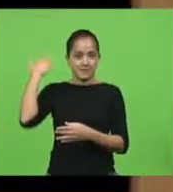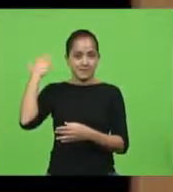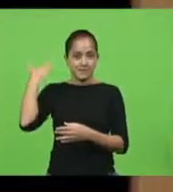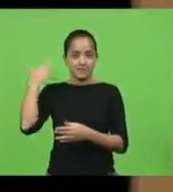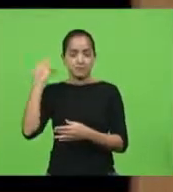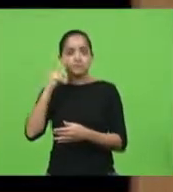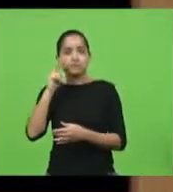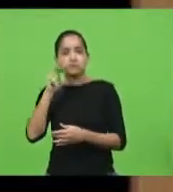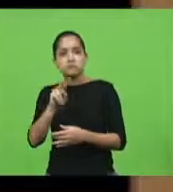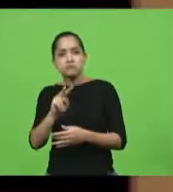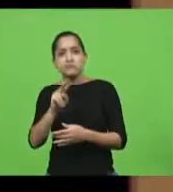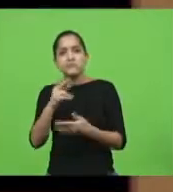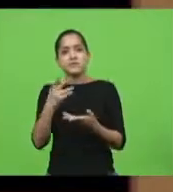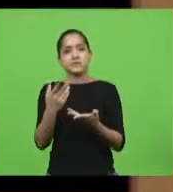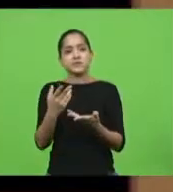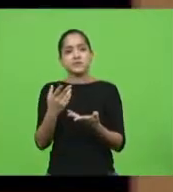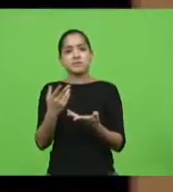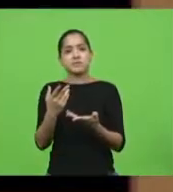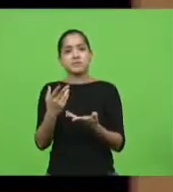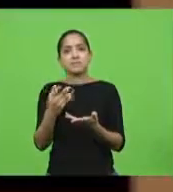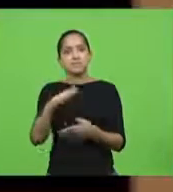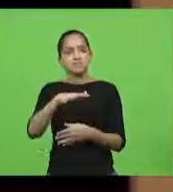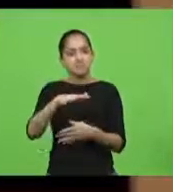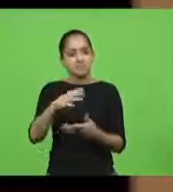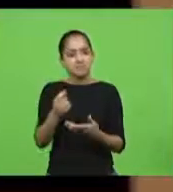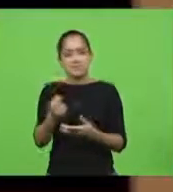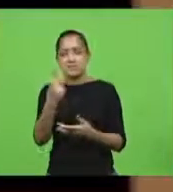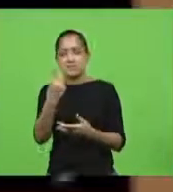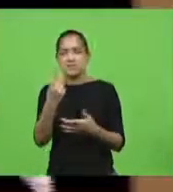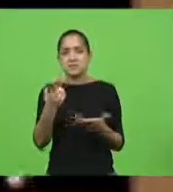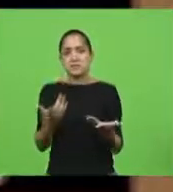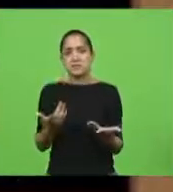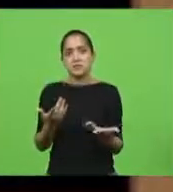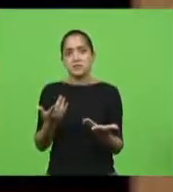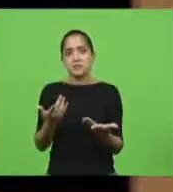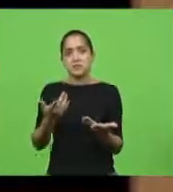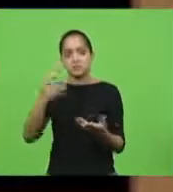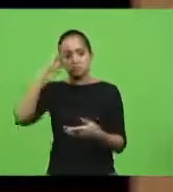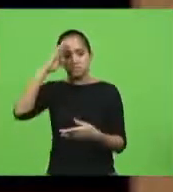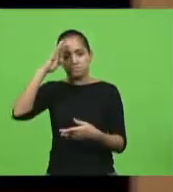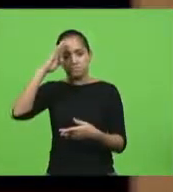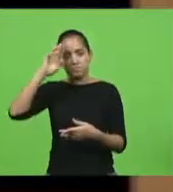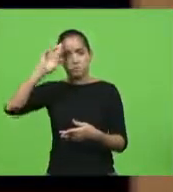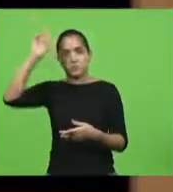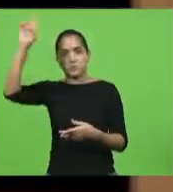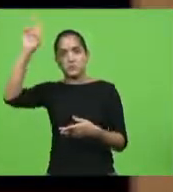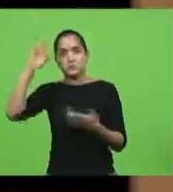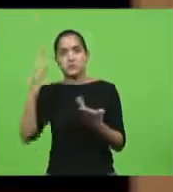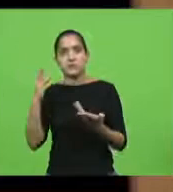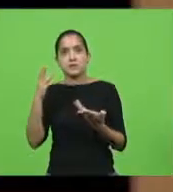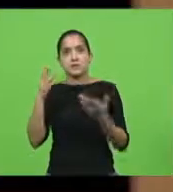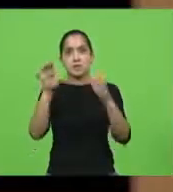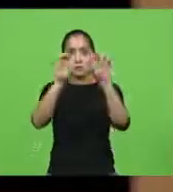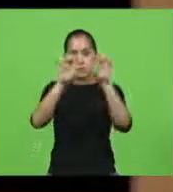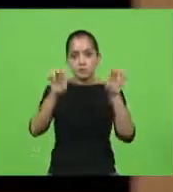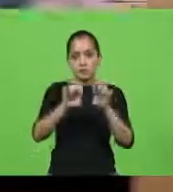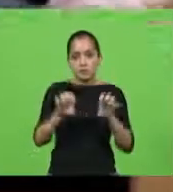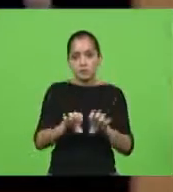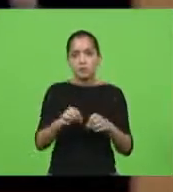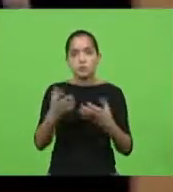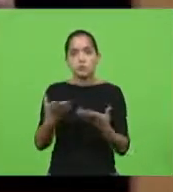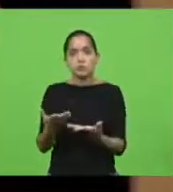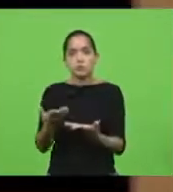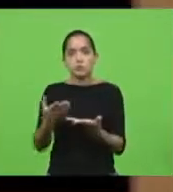um corpo estranho à segurança vir para comandar uma estrutura com